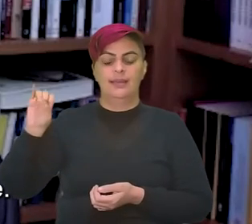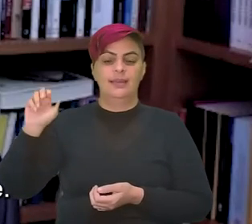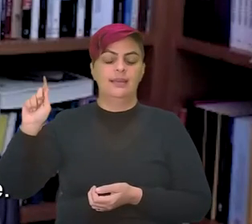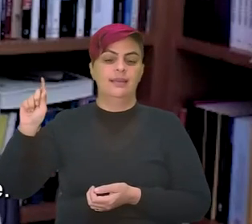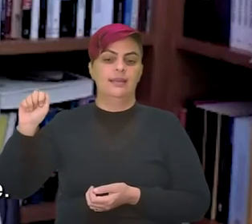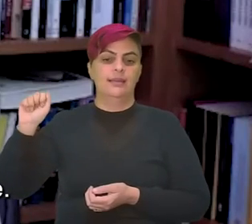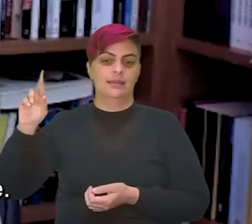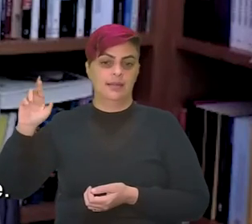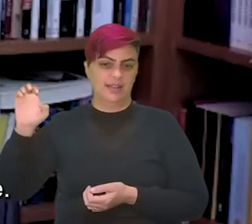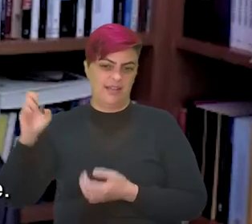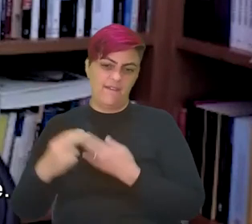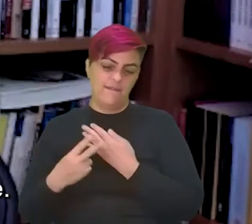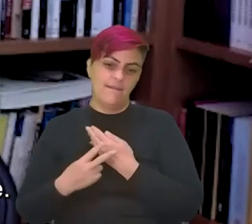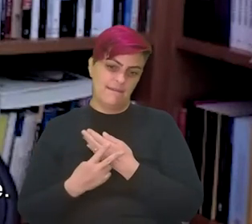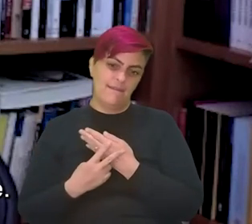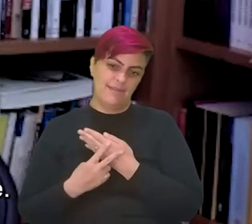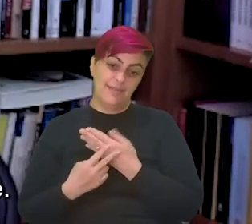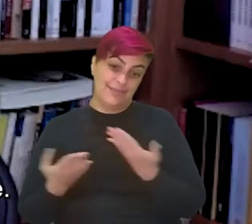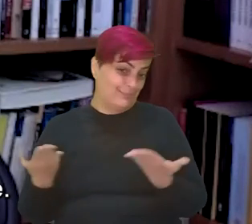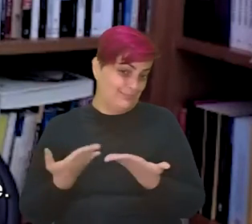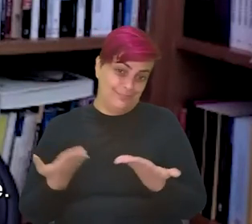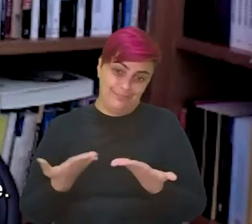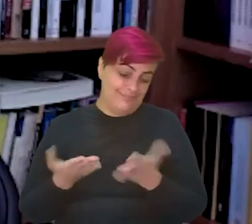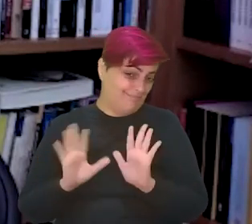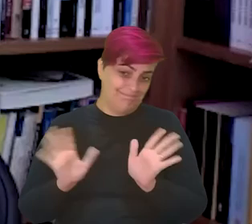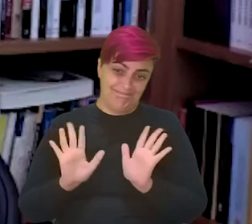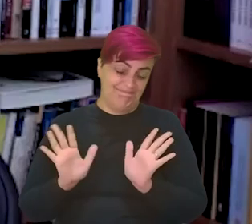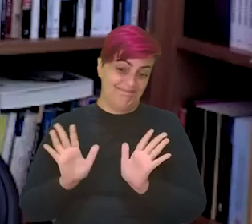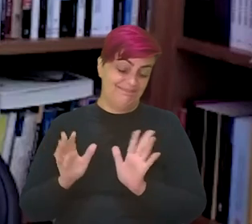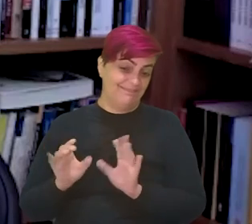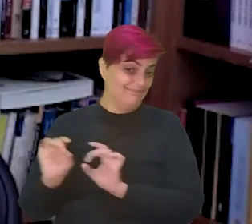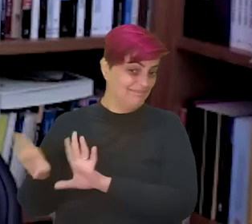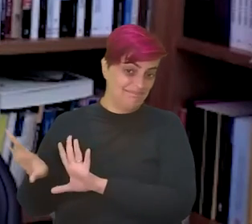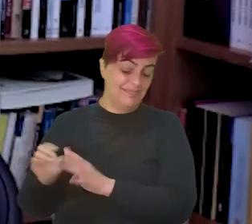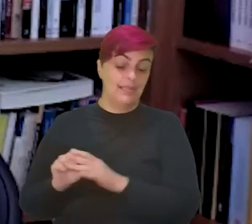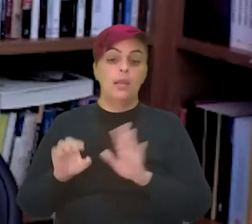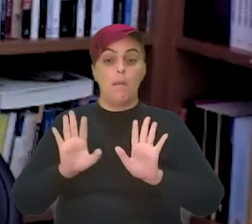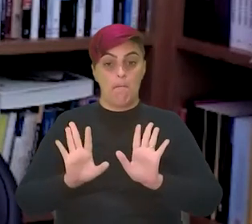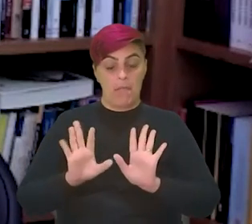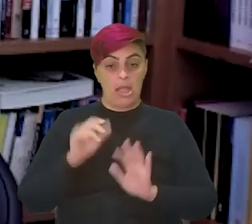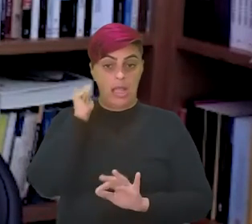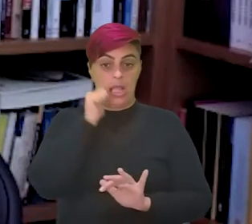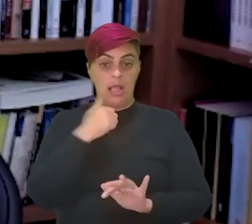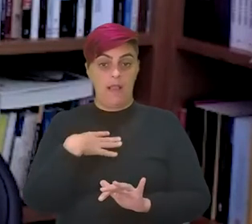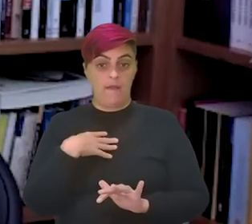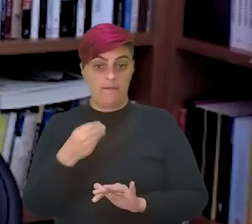niggering como verbo é assustador hoje, né? Hoje, mas como a filha, ela